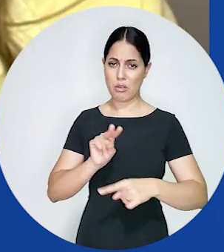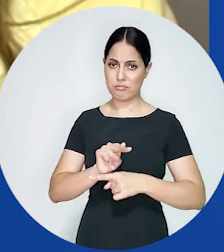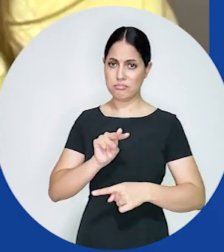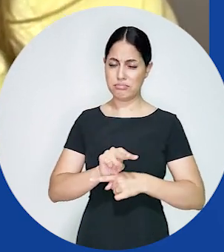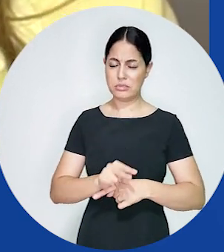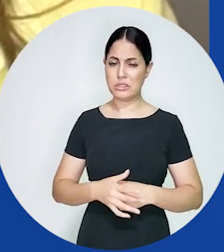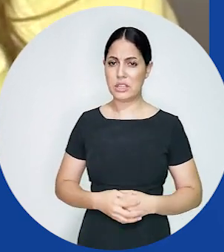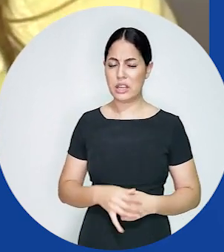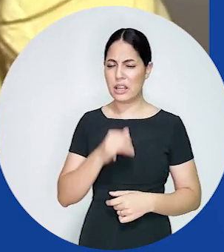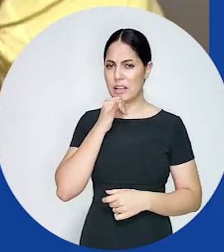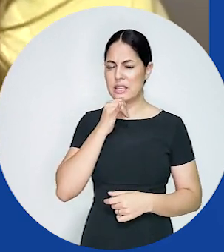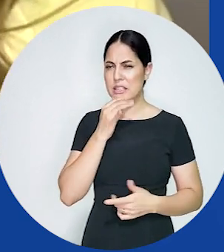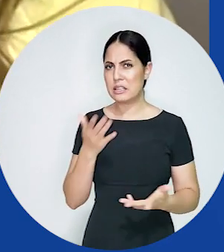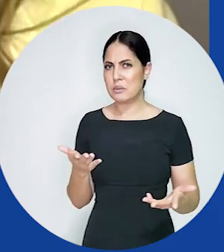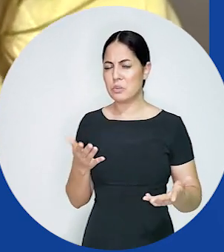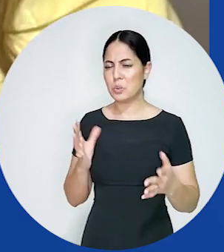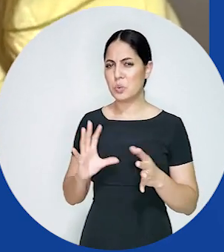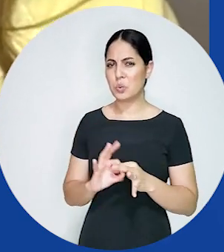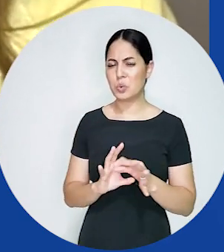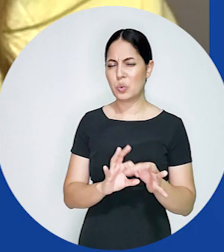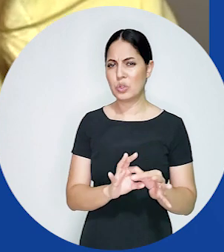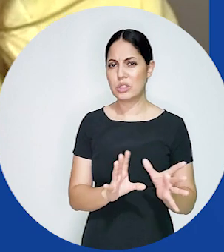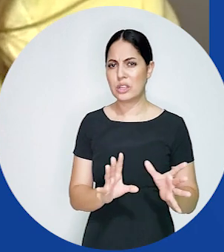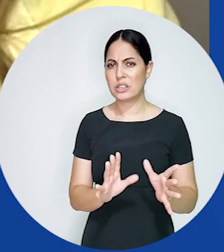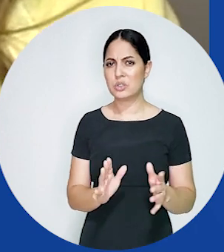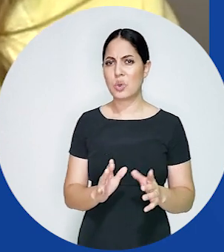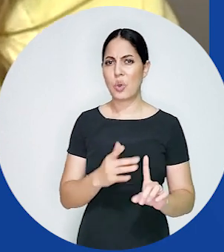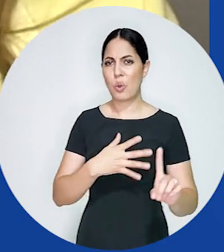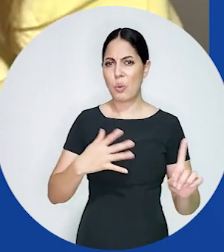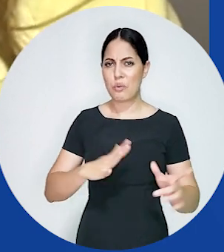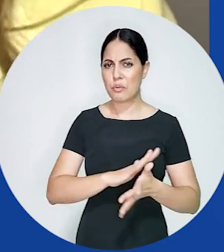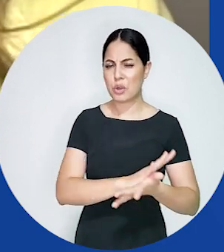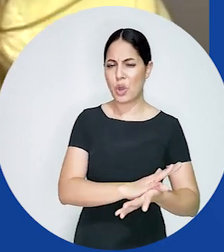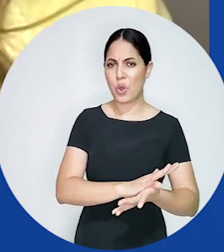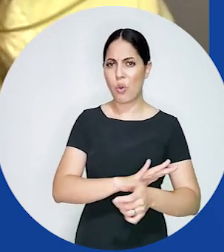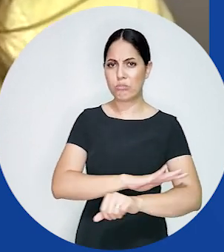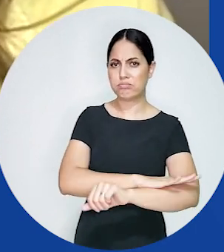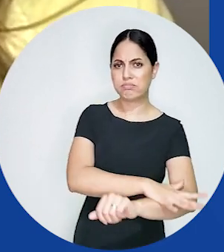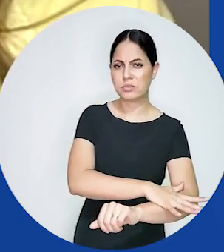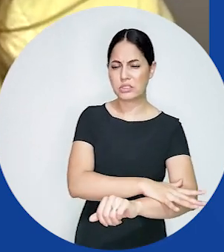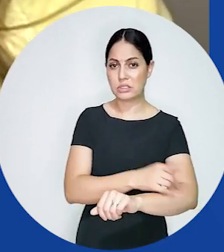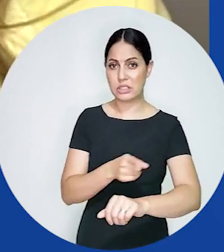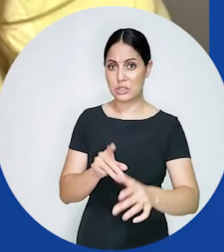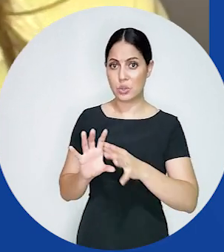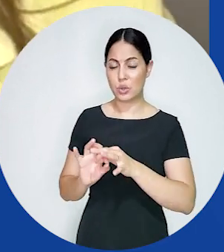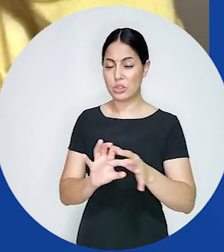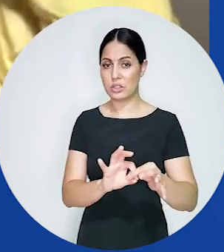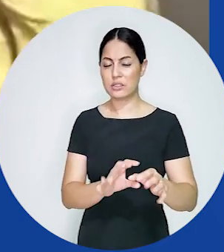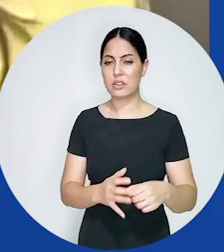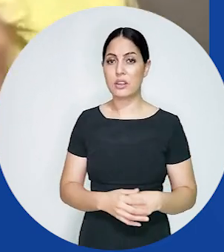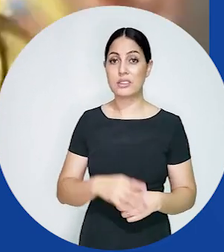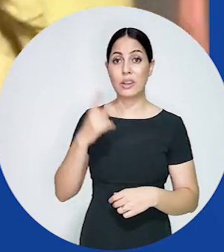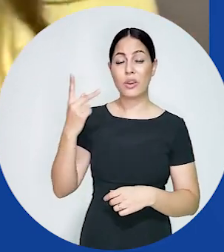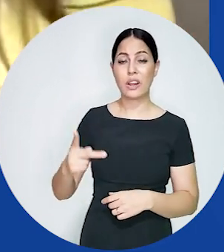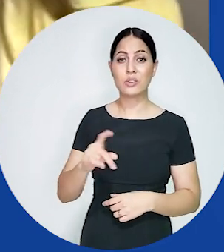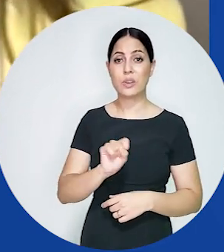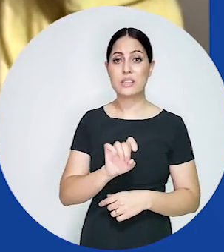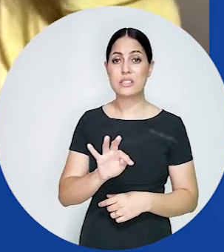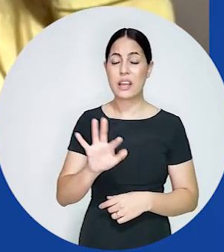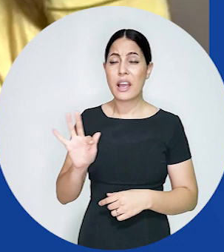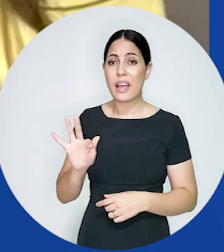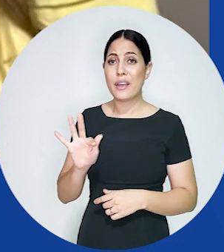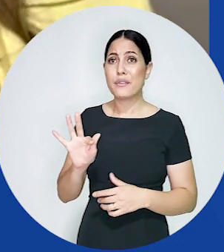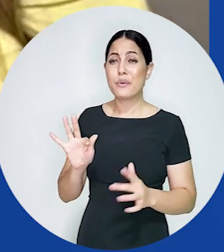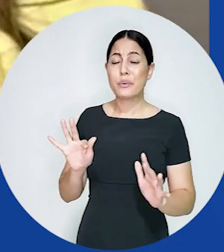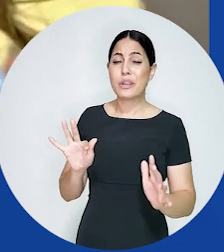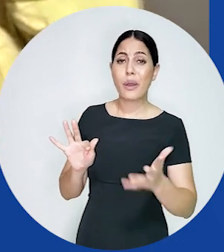por exemplo. A gente pode discutir a equiparação da homotransfobia ao crime de racismo. O instrumento que chega no Supremo